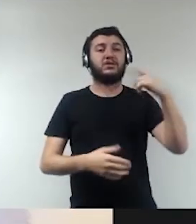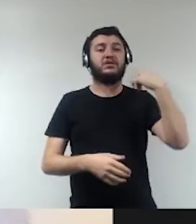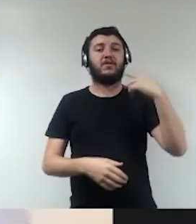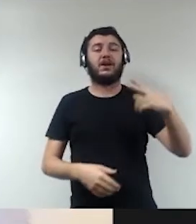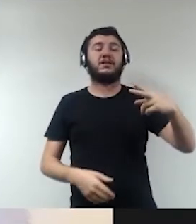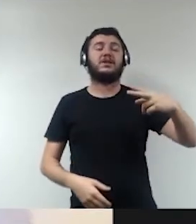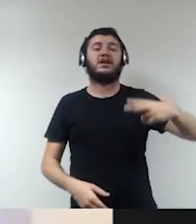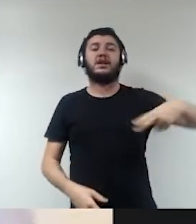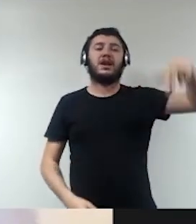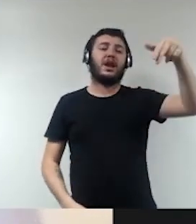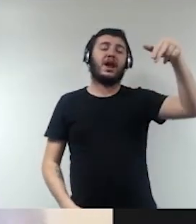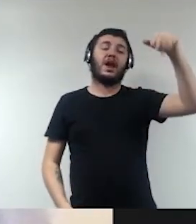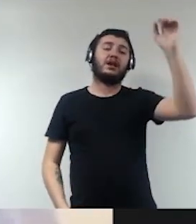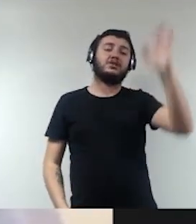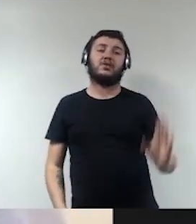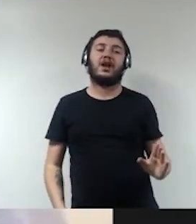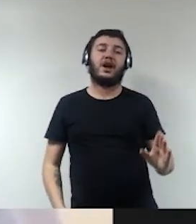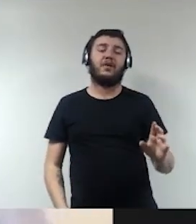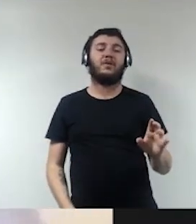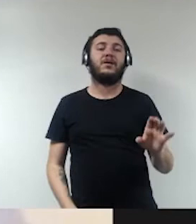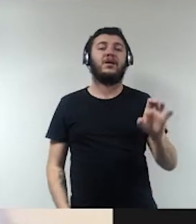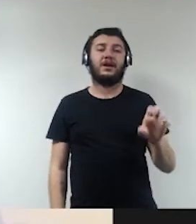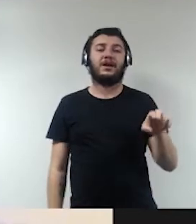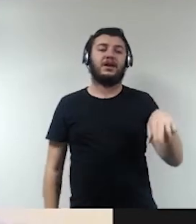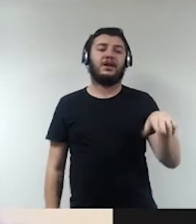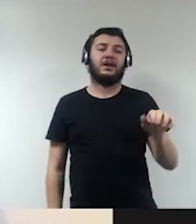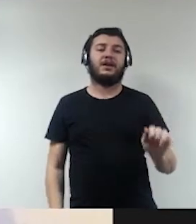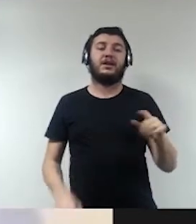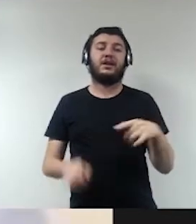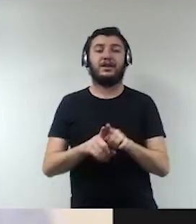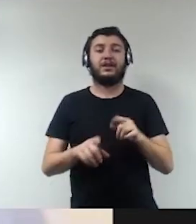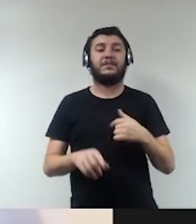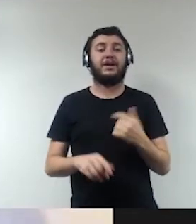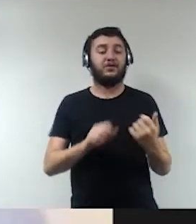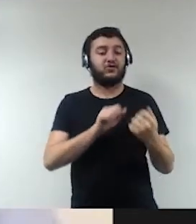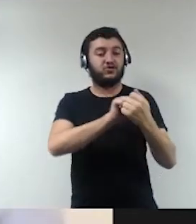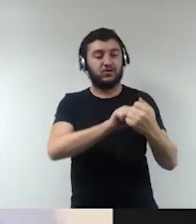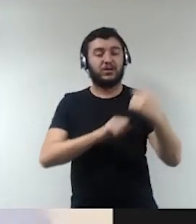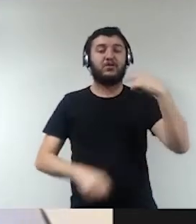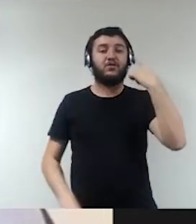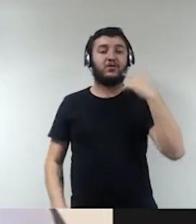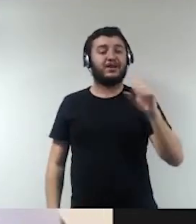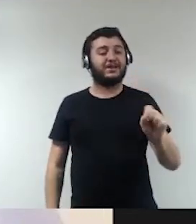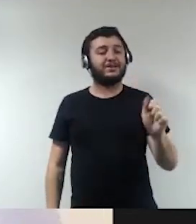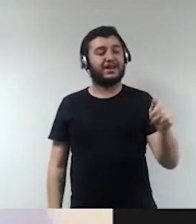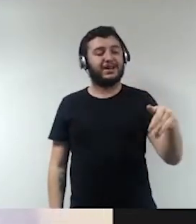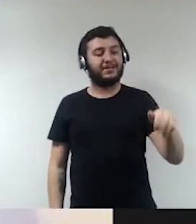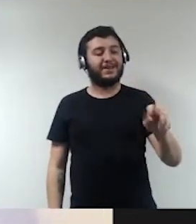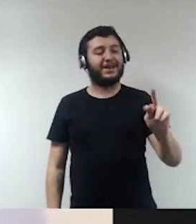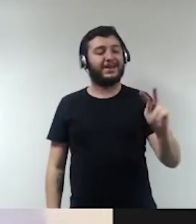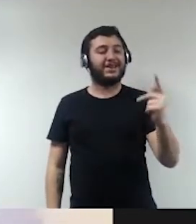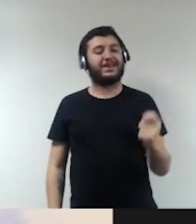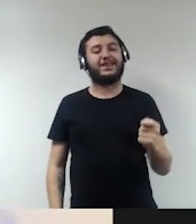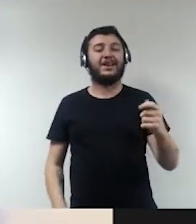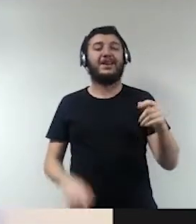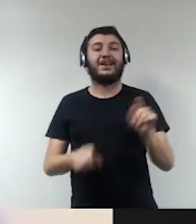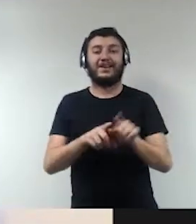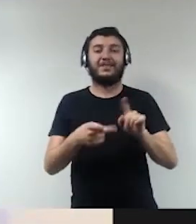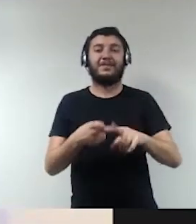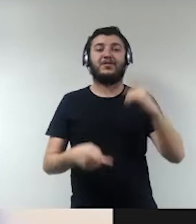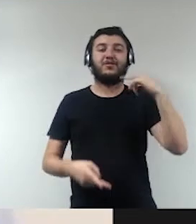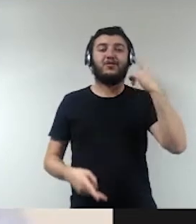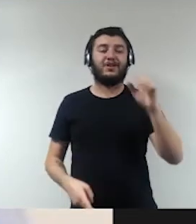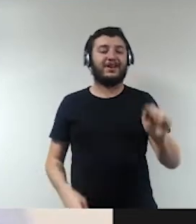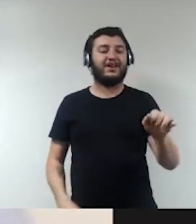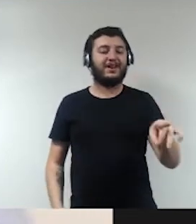também a parceria de estar aqui reunido com a doutora Samantha Longo, e a doutora Andréa Palma, a quem tive o prazer de